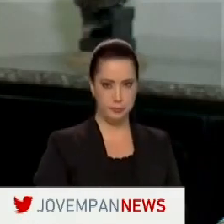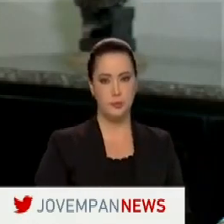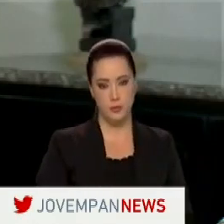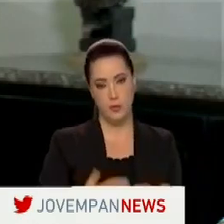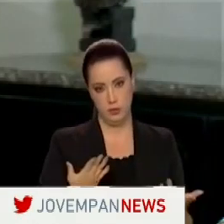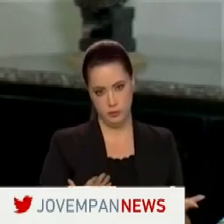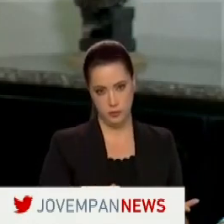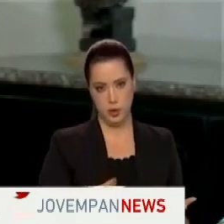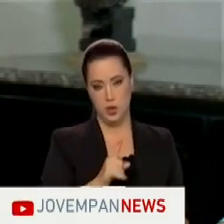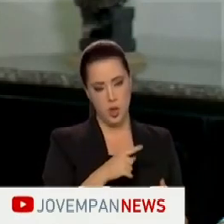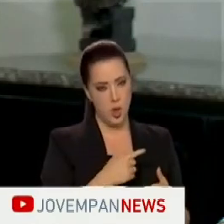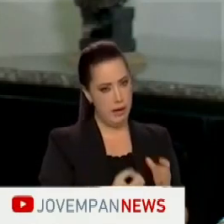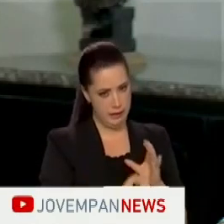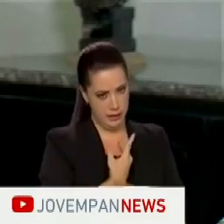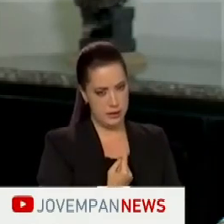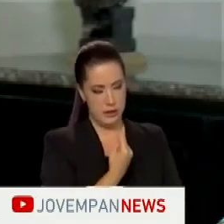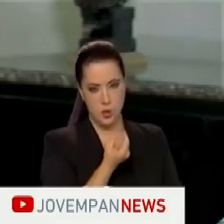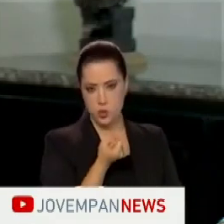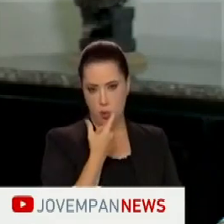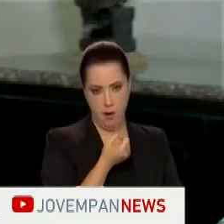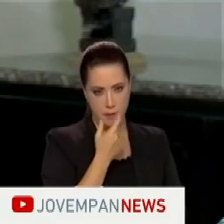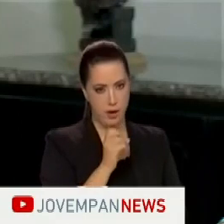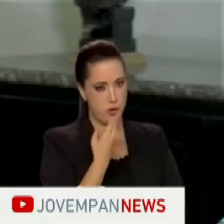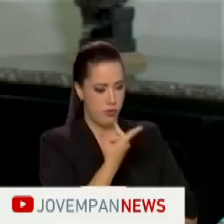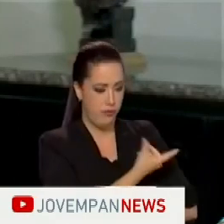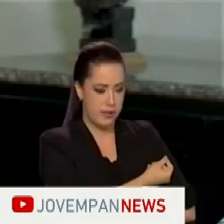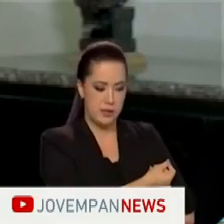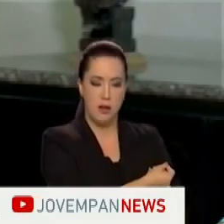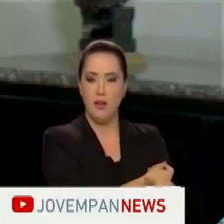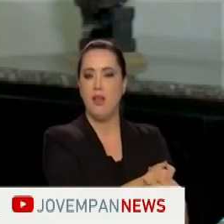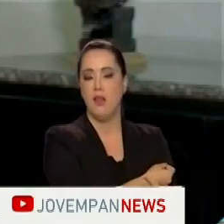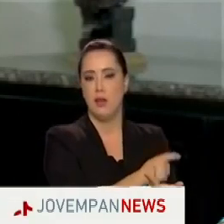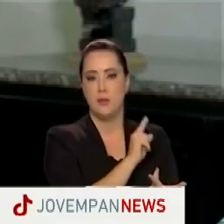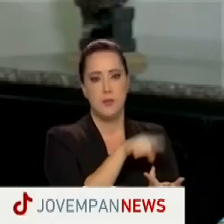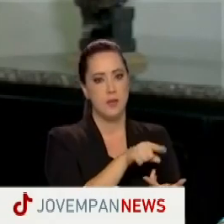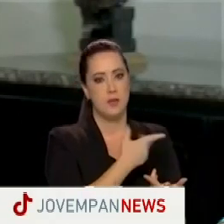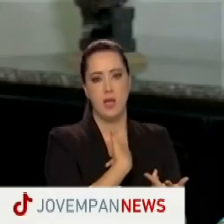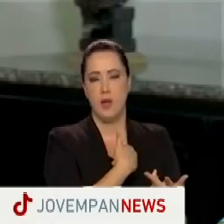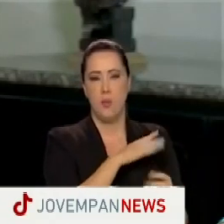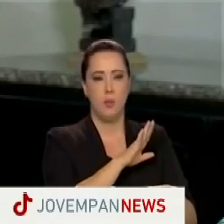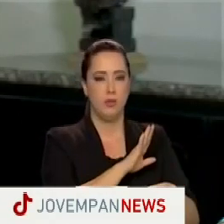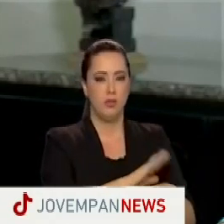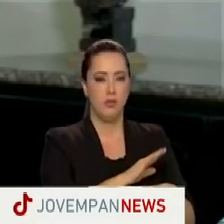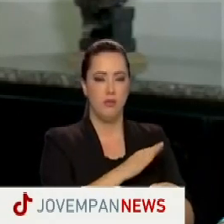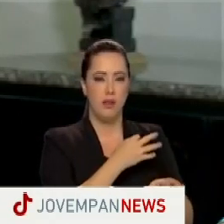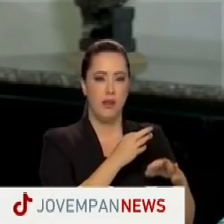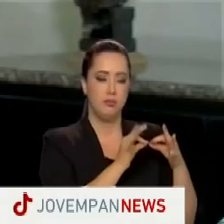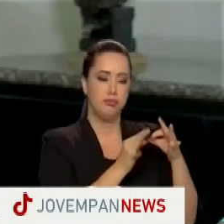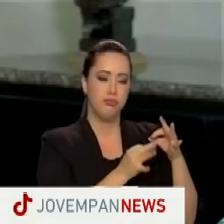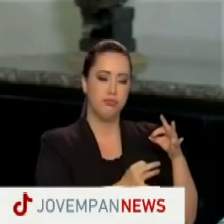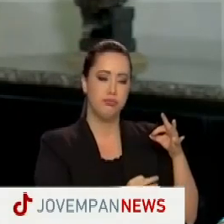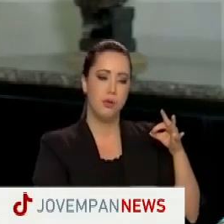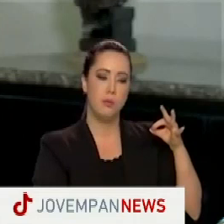de 2021. Na época, Pazuello era general da ativa do Exército e, em tese, pelas regras militares, não poderia participar do